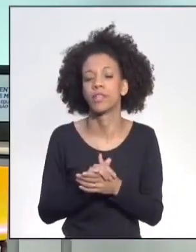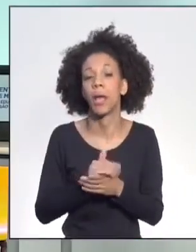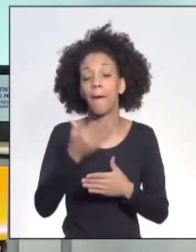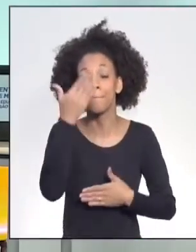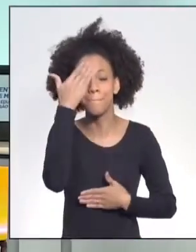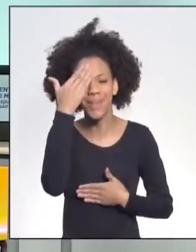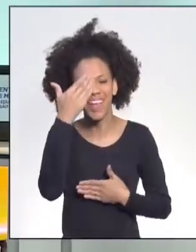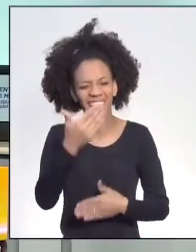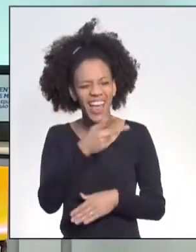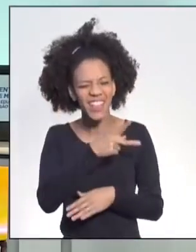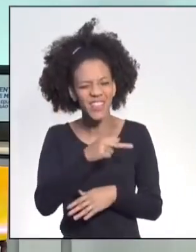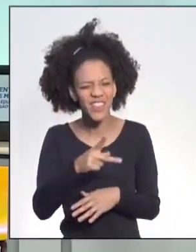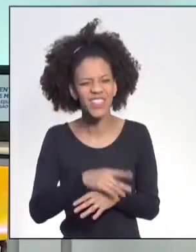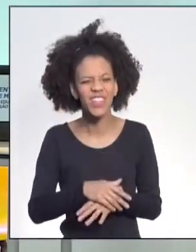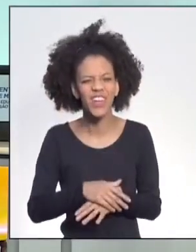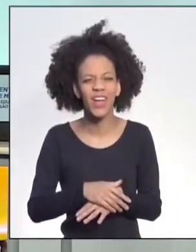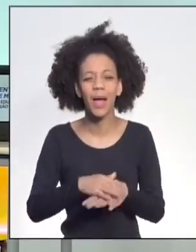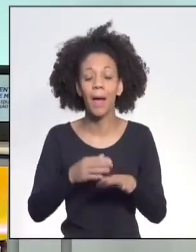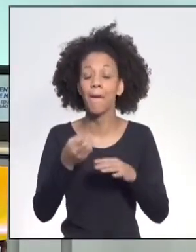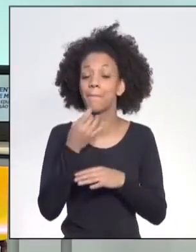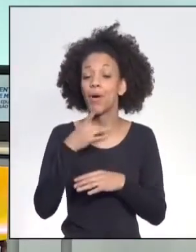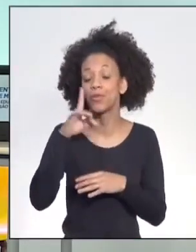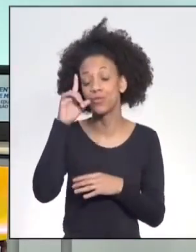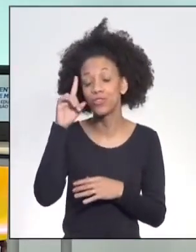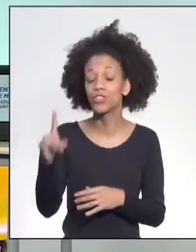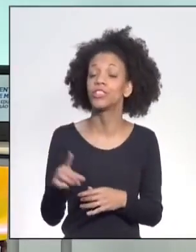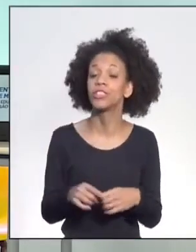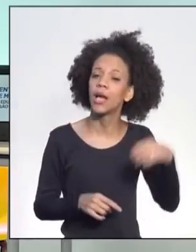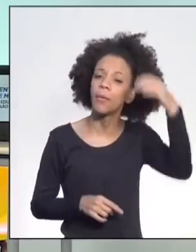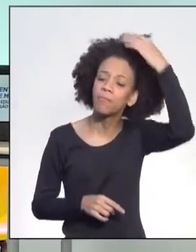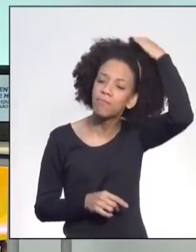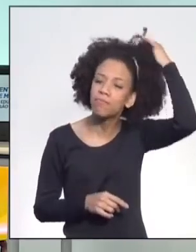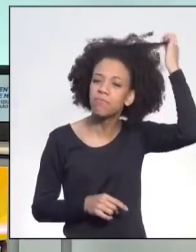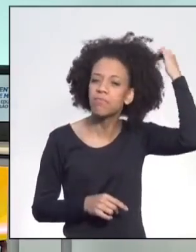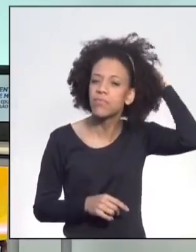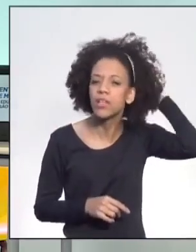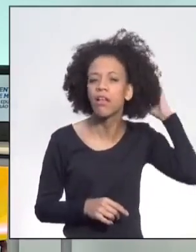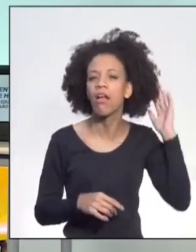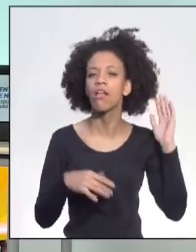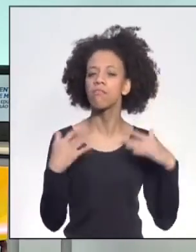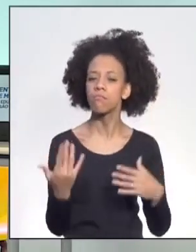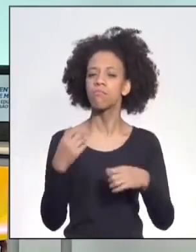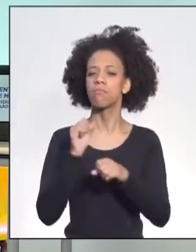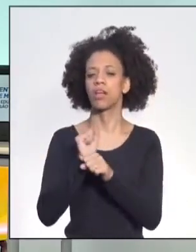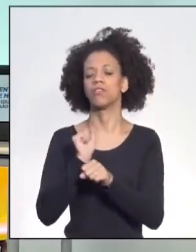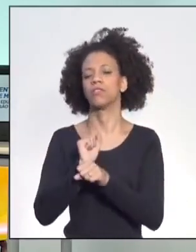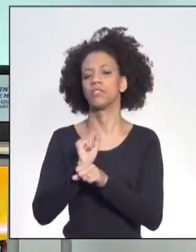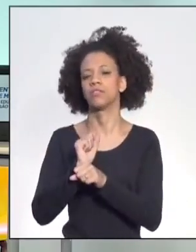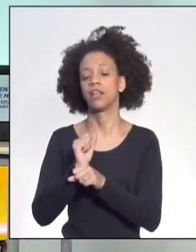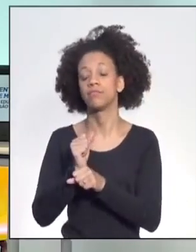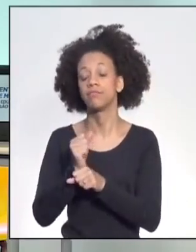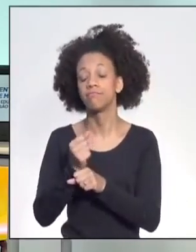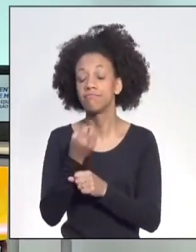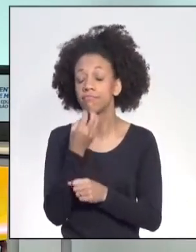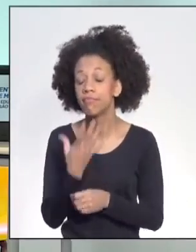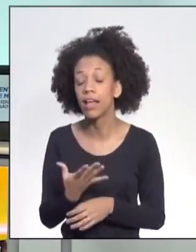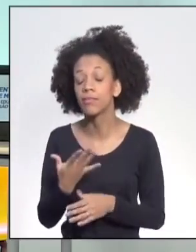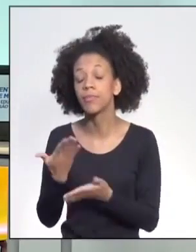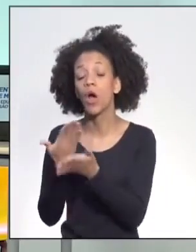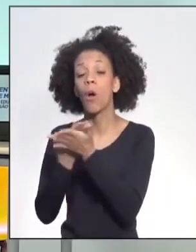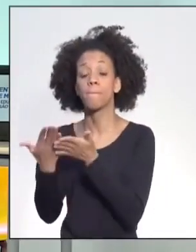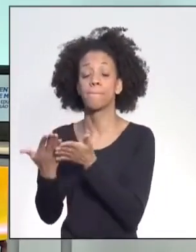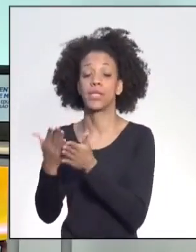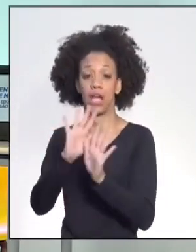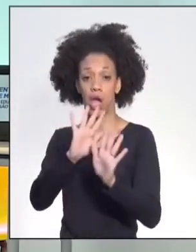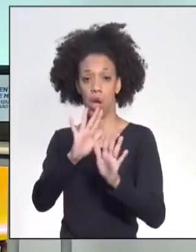Carlos. Olá, alunos. Bom dia. Espero que vocês estejam todos bem. Vamos começar então a aula assim, ó. Essa